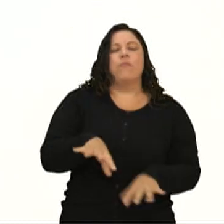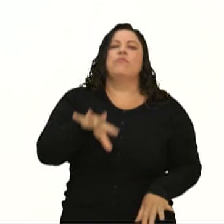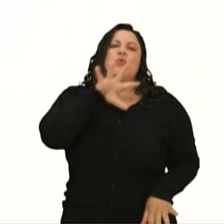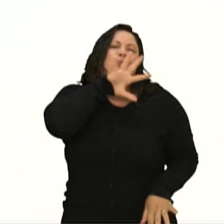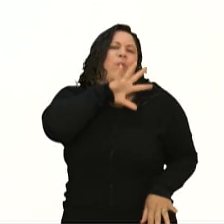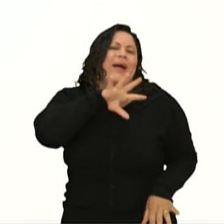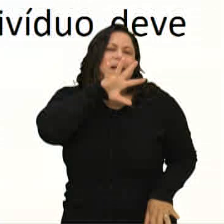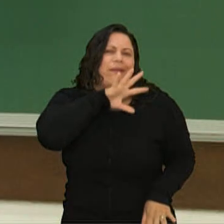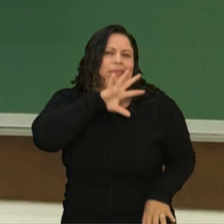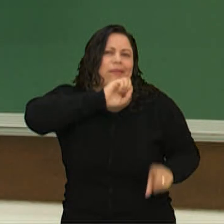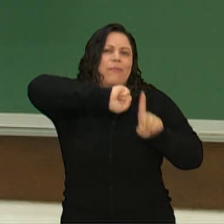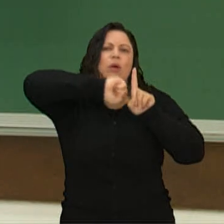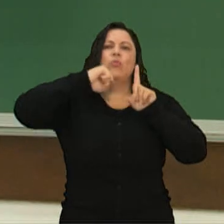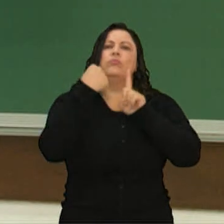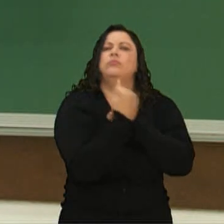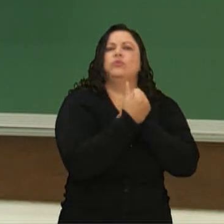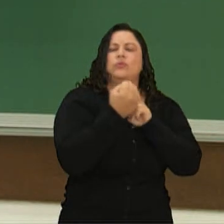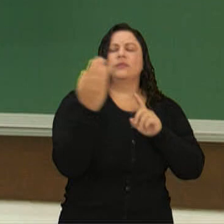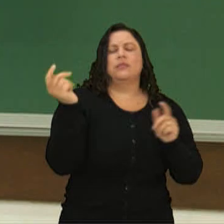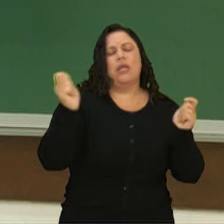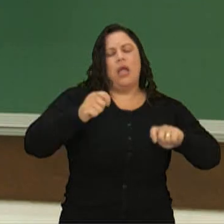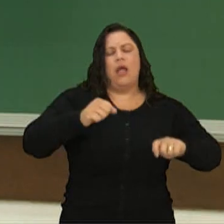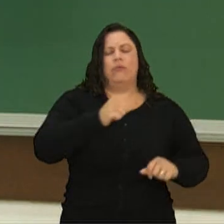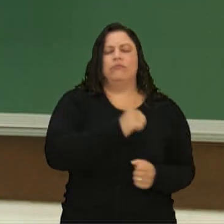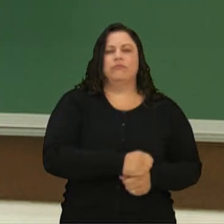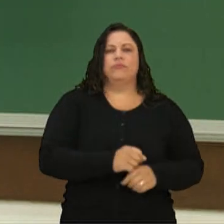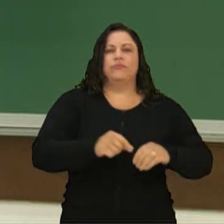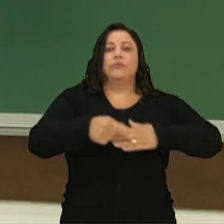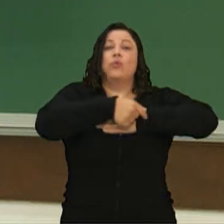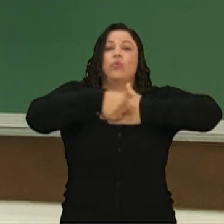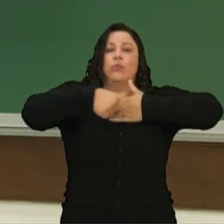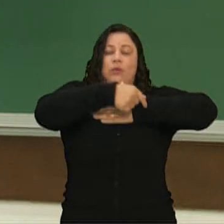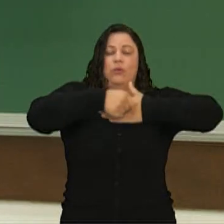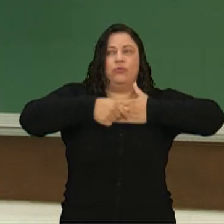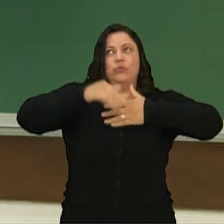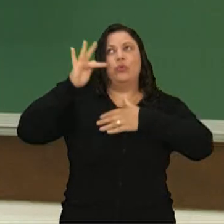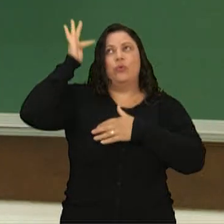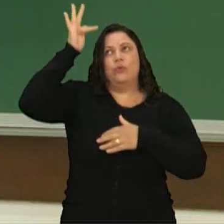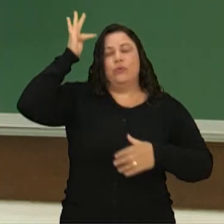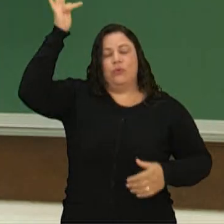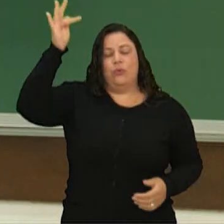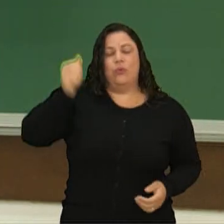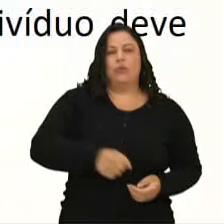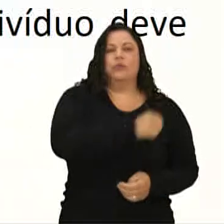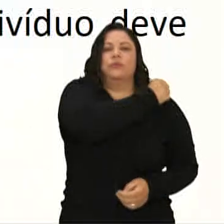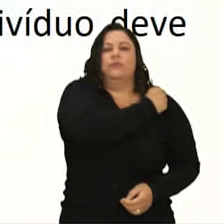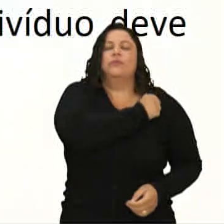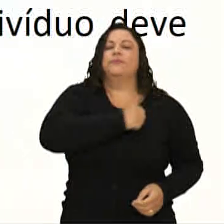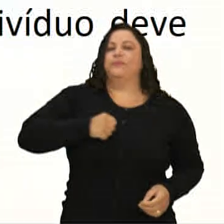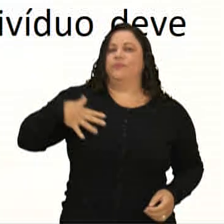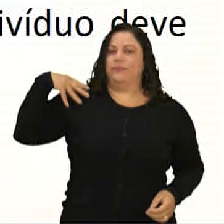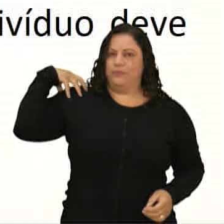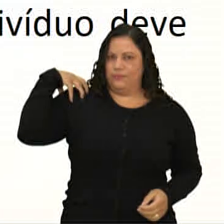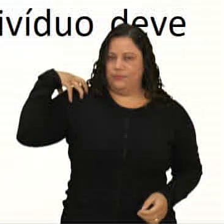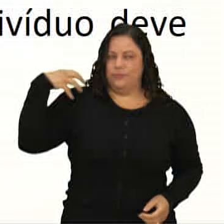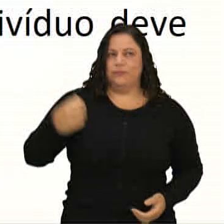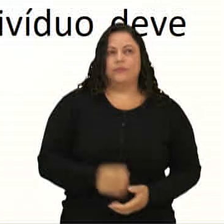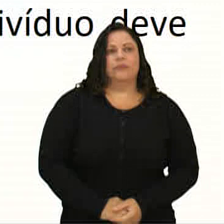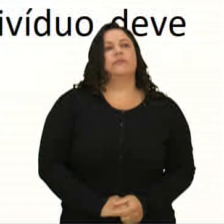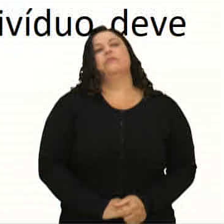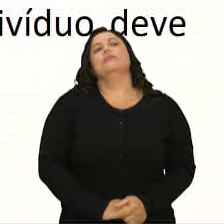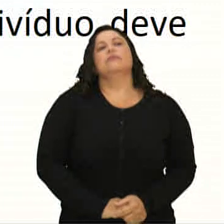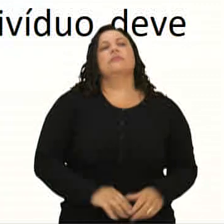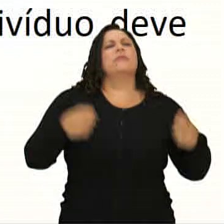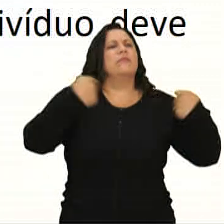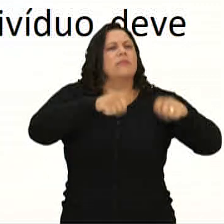Aristóteles. Bom? Para viver em sociedade e praticar o bem comum, são necessárias leis e costumes. Os